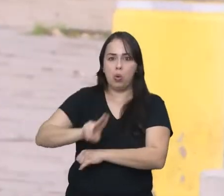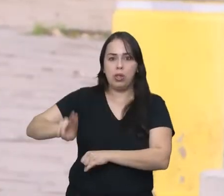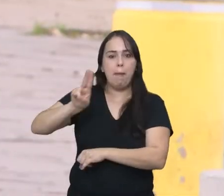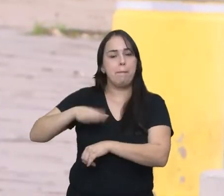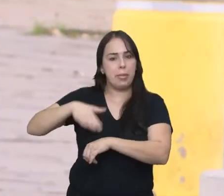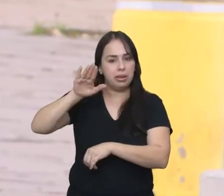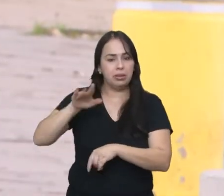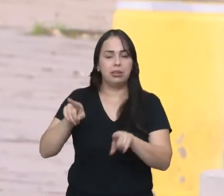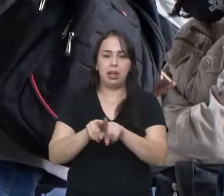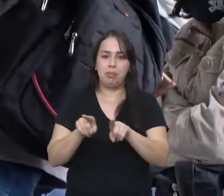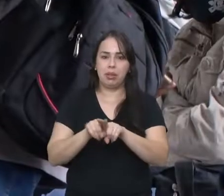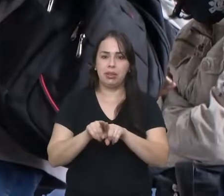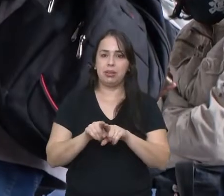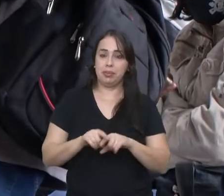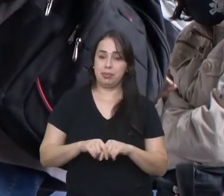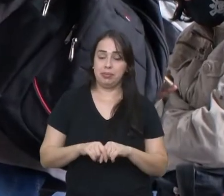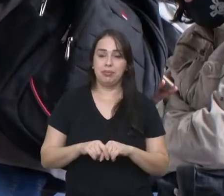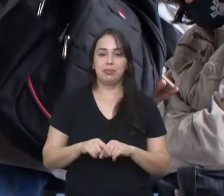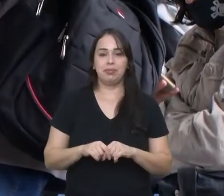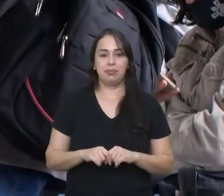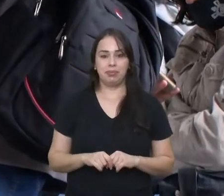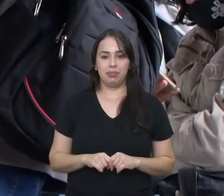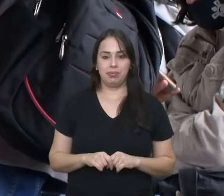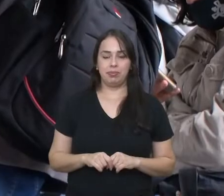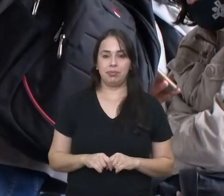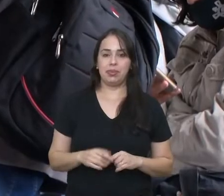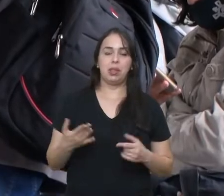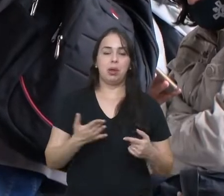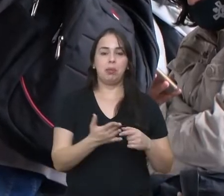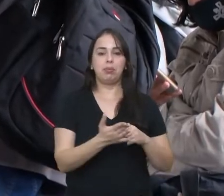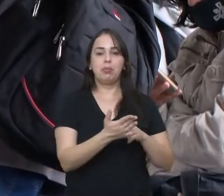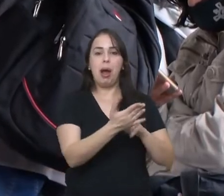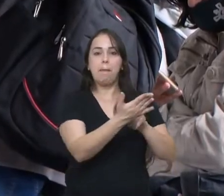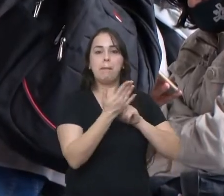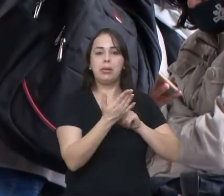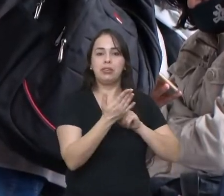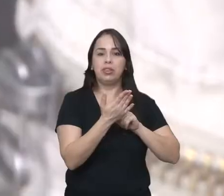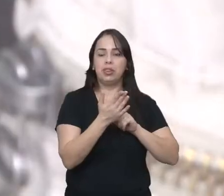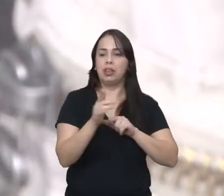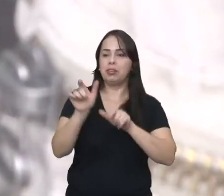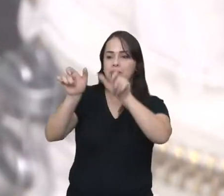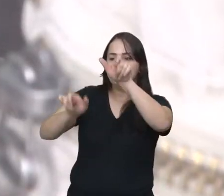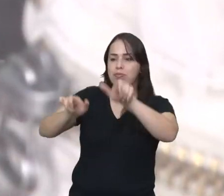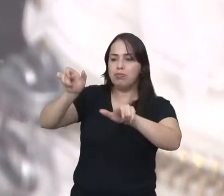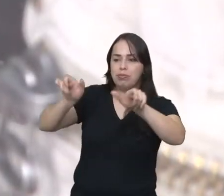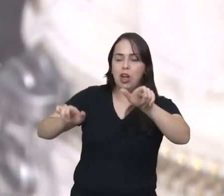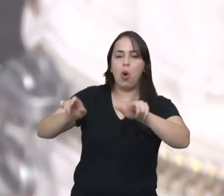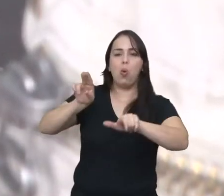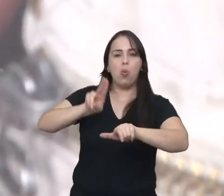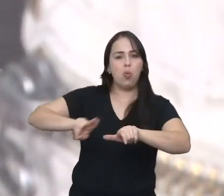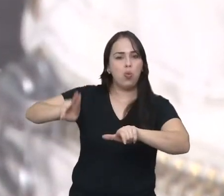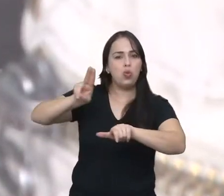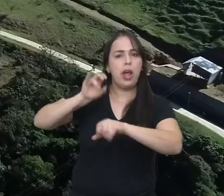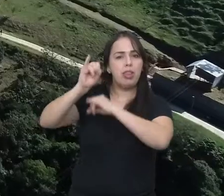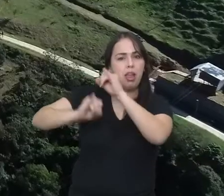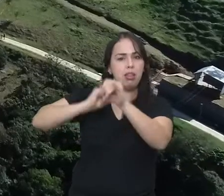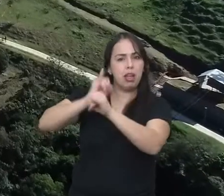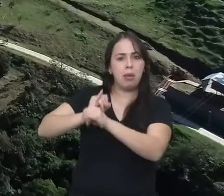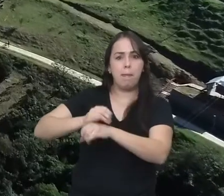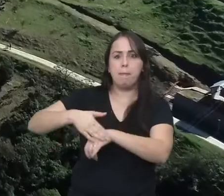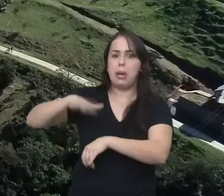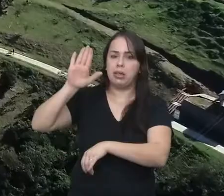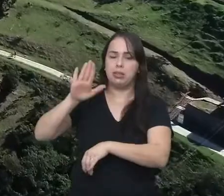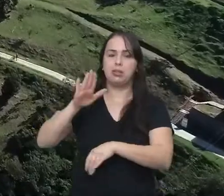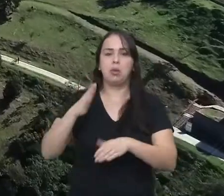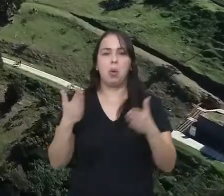é o que diz uma pesquisa feita pelo Centro Regional de Estudos para o Desenvolvimento da Sociedade da Informação, que apontou